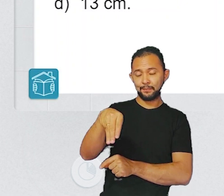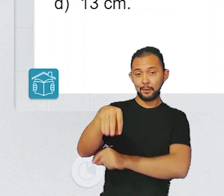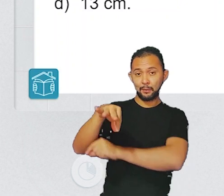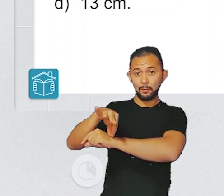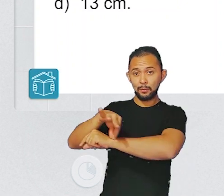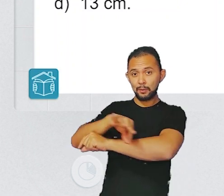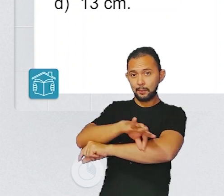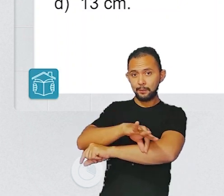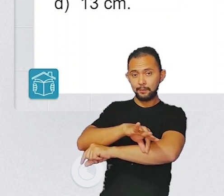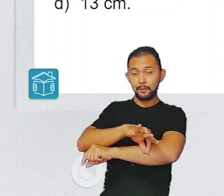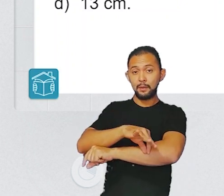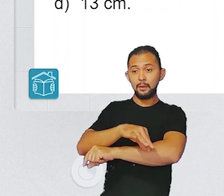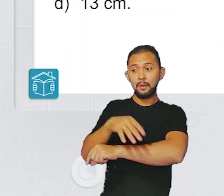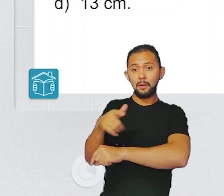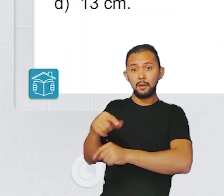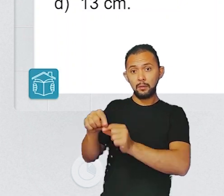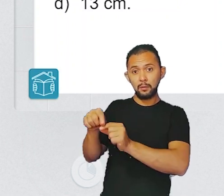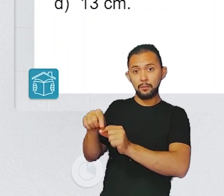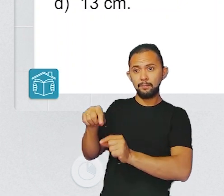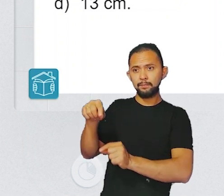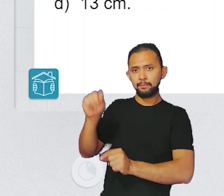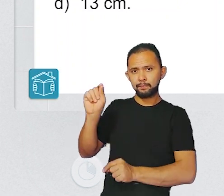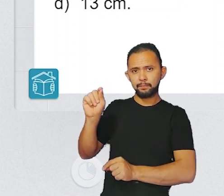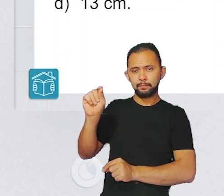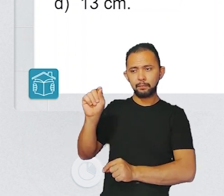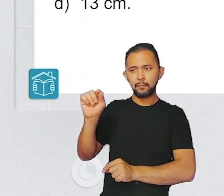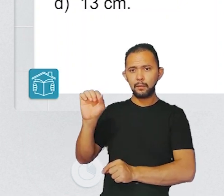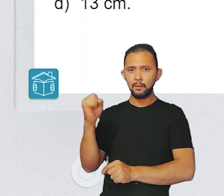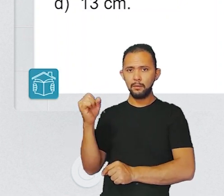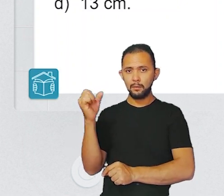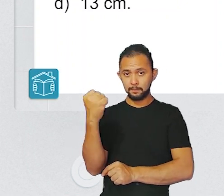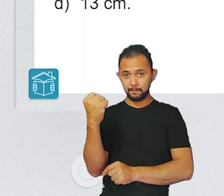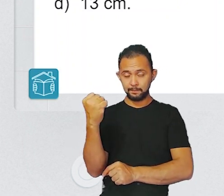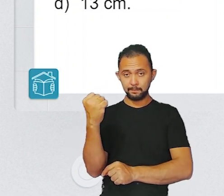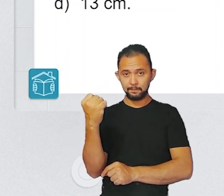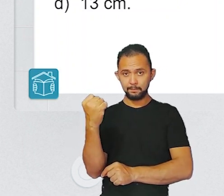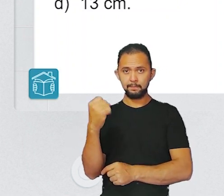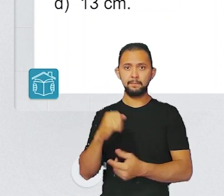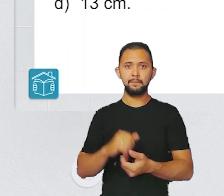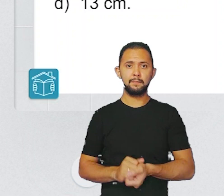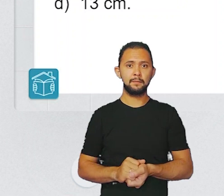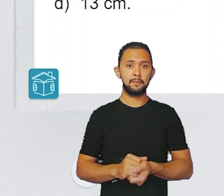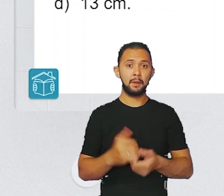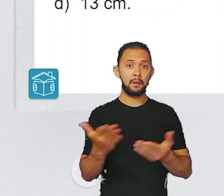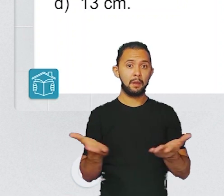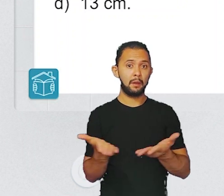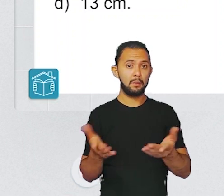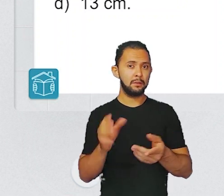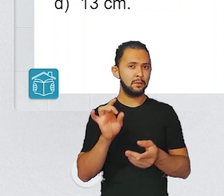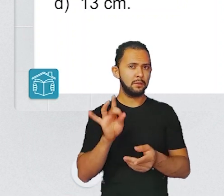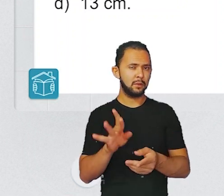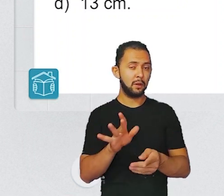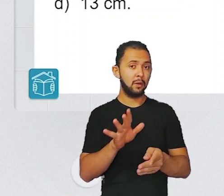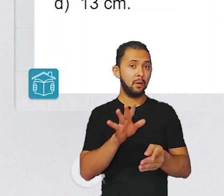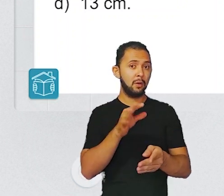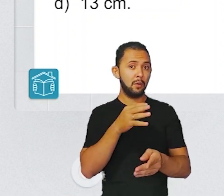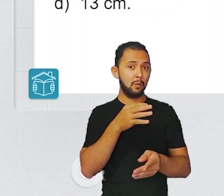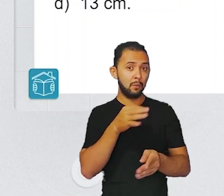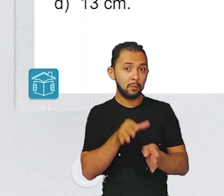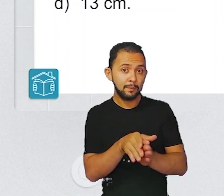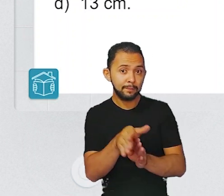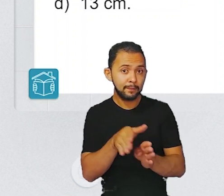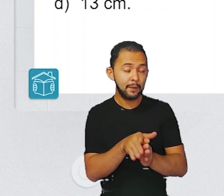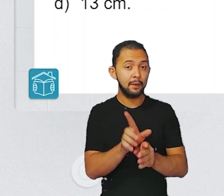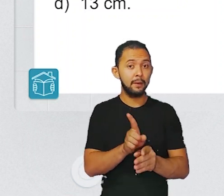ou largura, né, mede 88 centímetros. Pessoal, eu vou dar só a dica para vocês e vocês façam aí